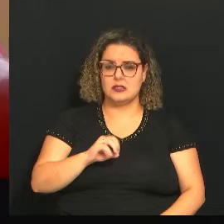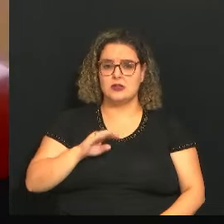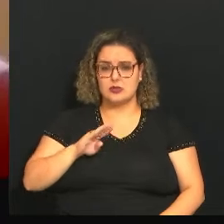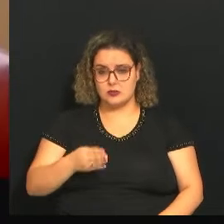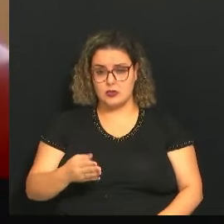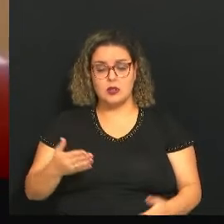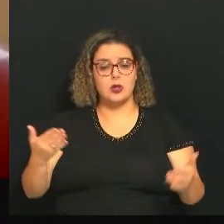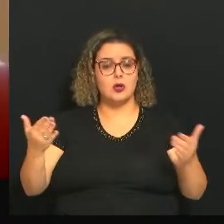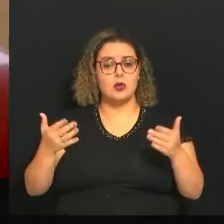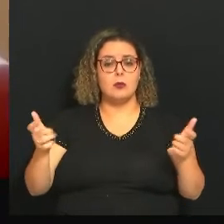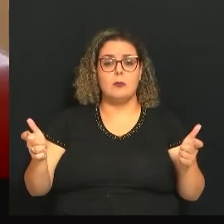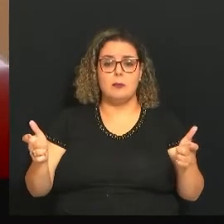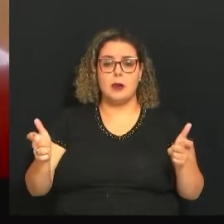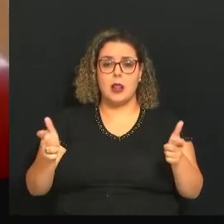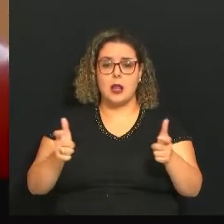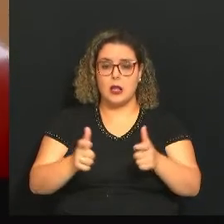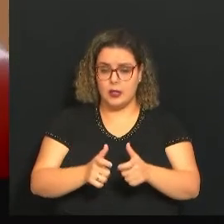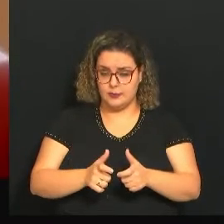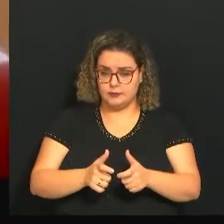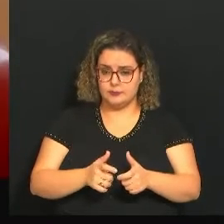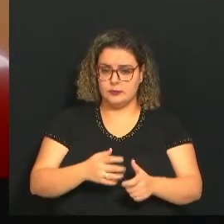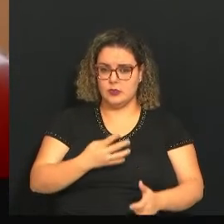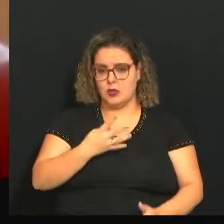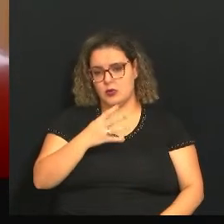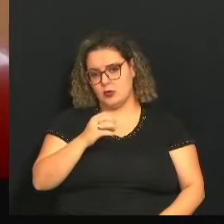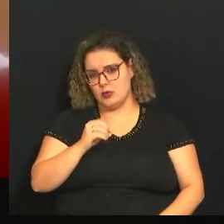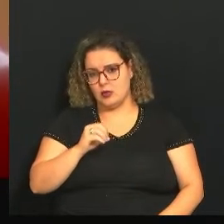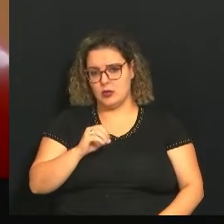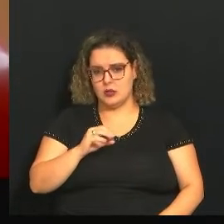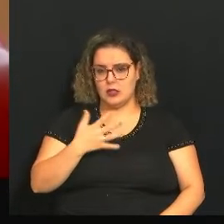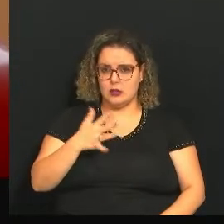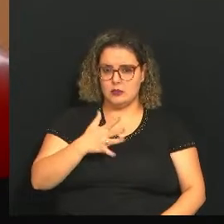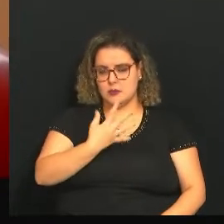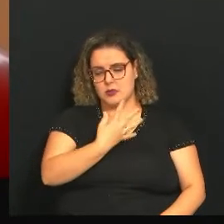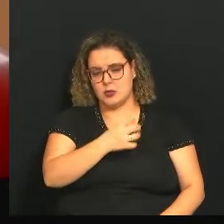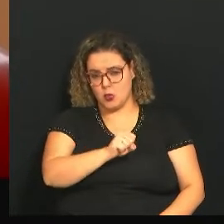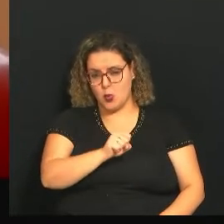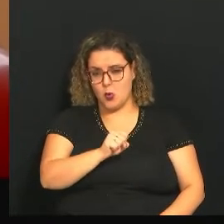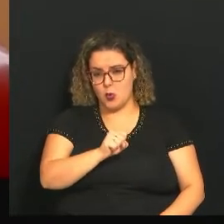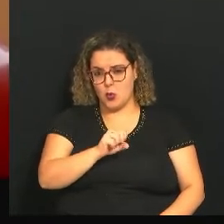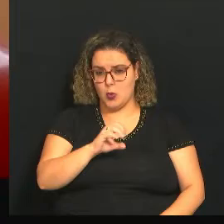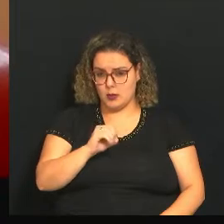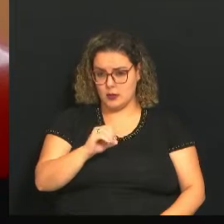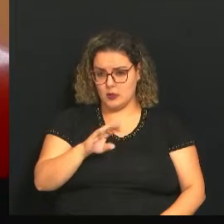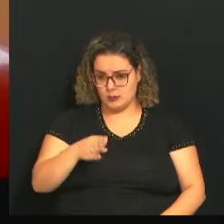está reduzido a 40 a 80 bilhões no ano, com esse de R$400.